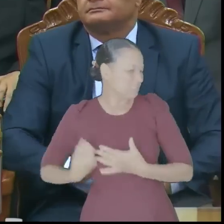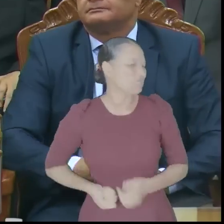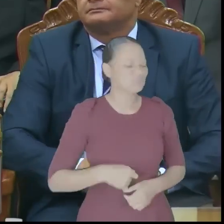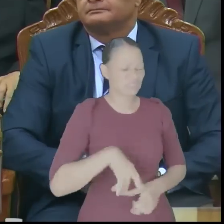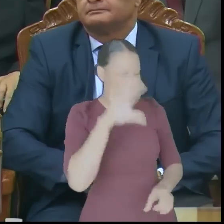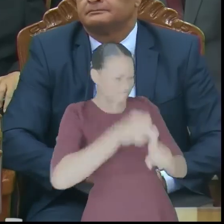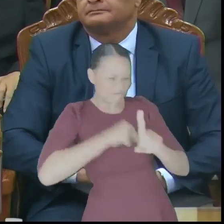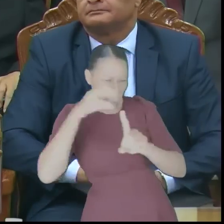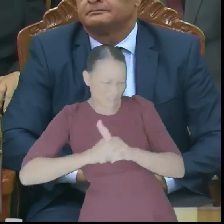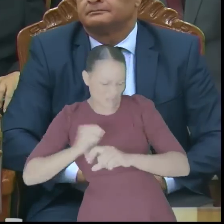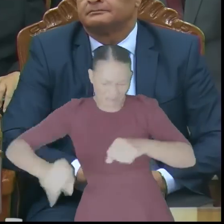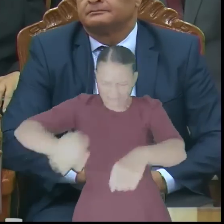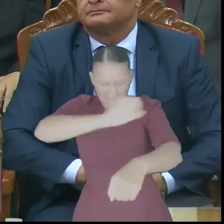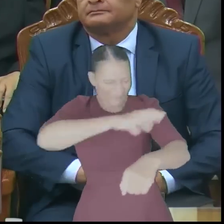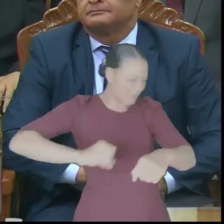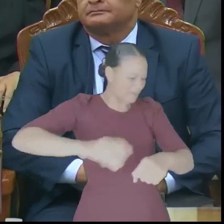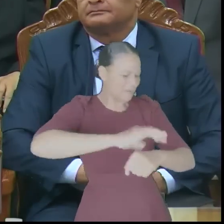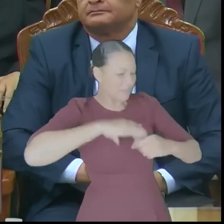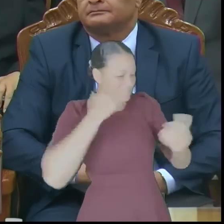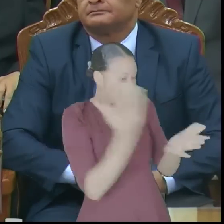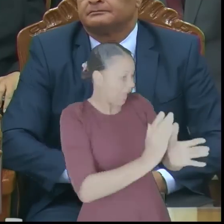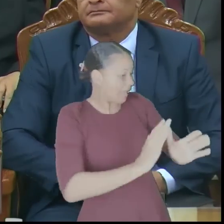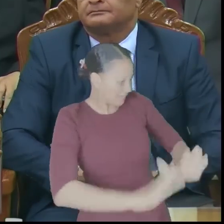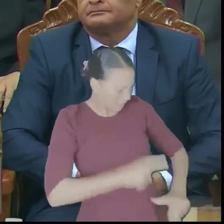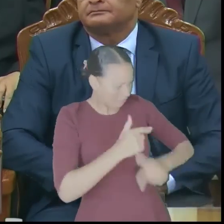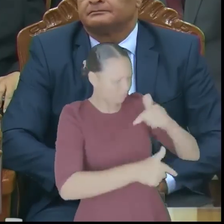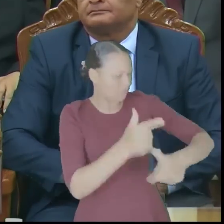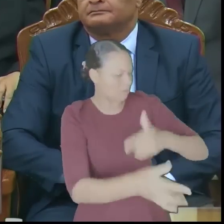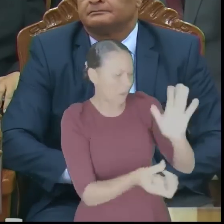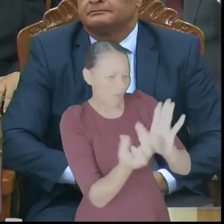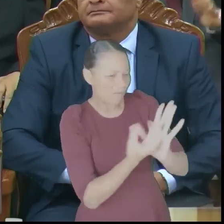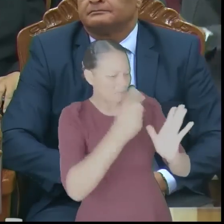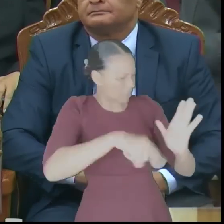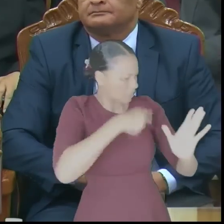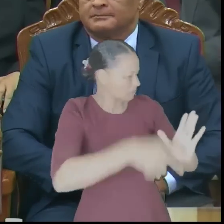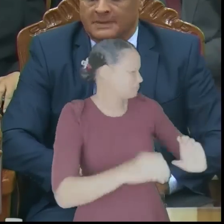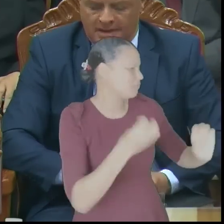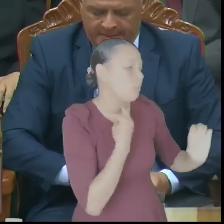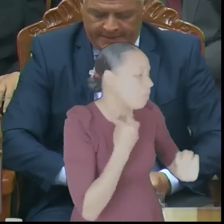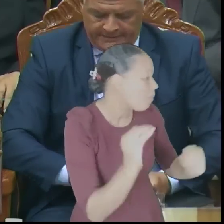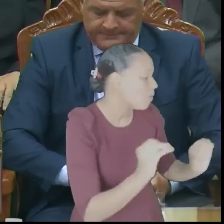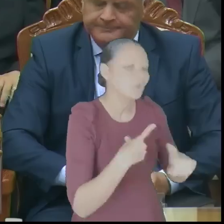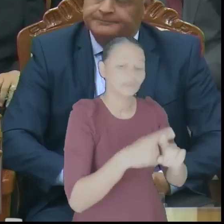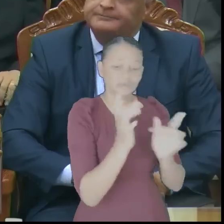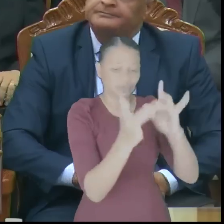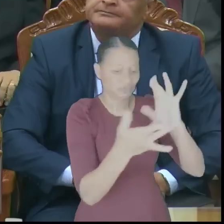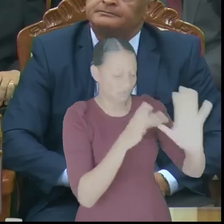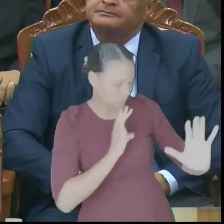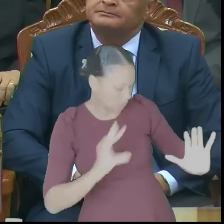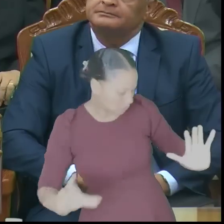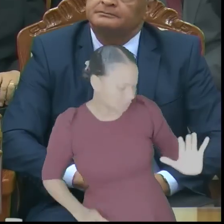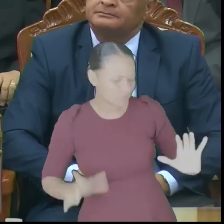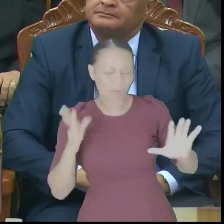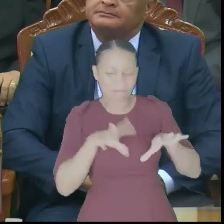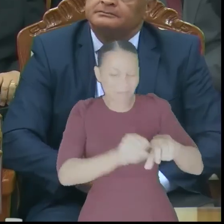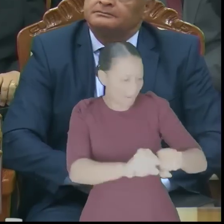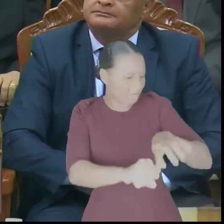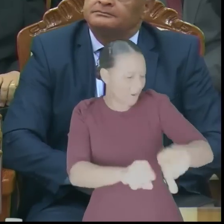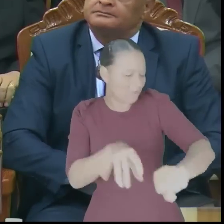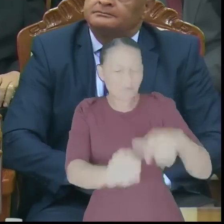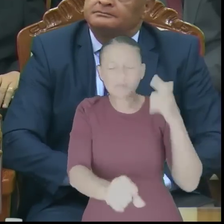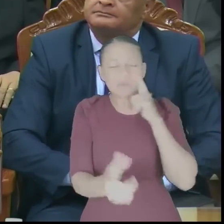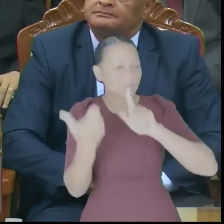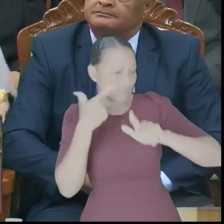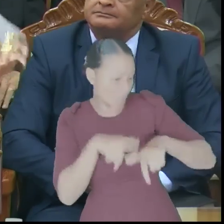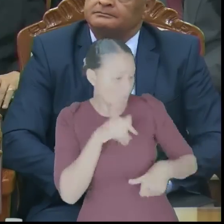tem feitiçaria que apague essa obra. Ninguém apaga, porque o que Cristo conquistou está conquistado. Queira